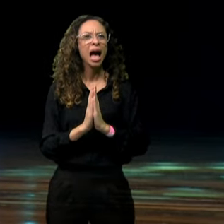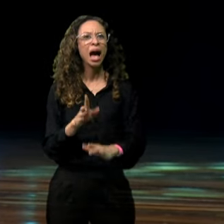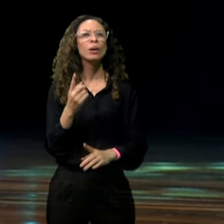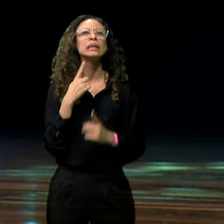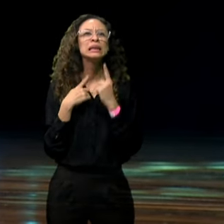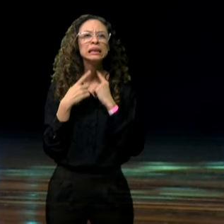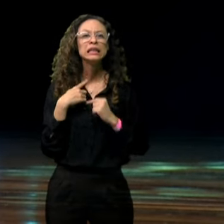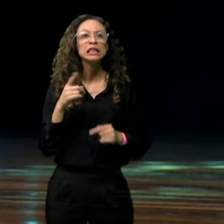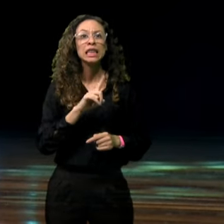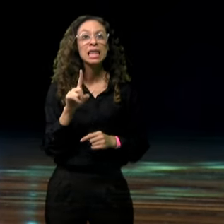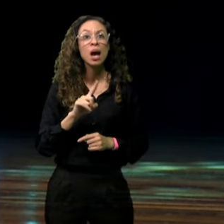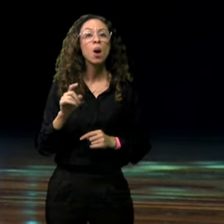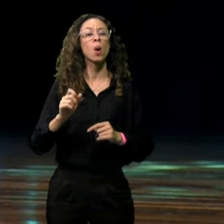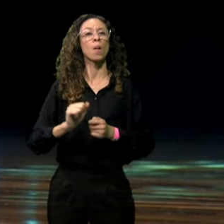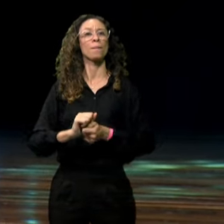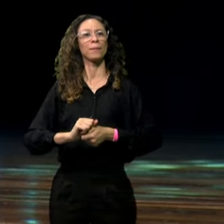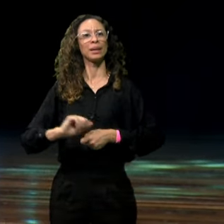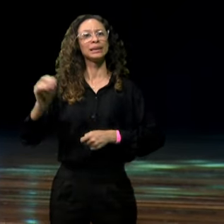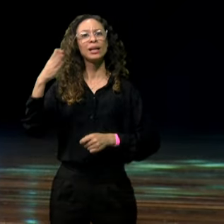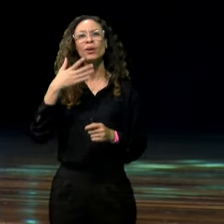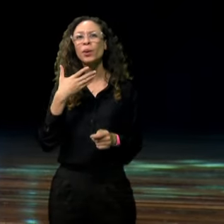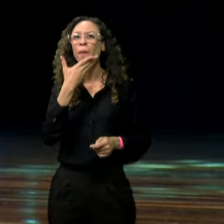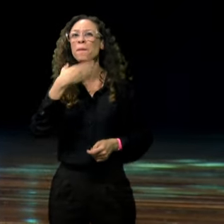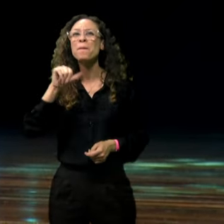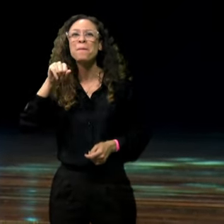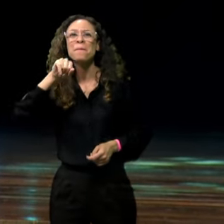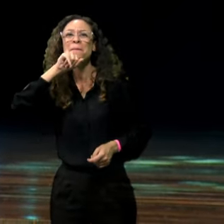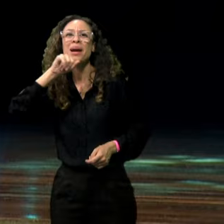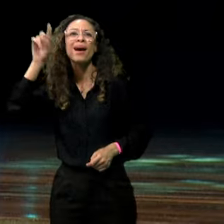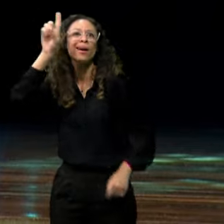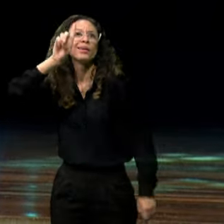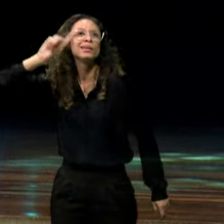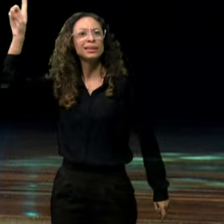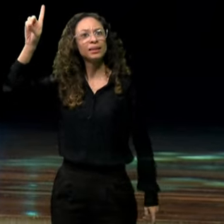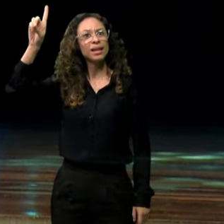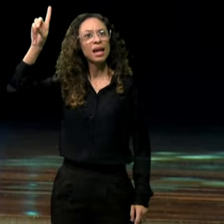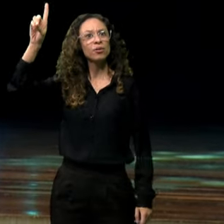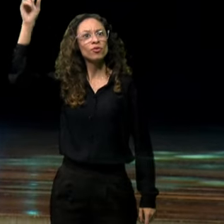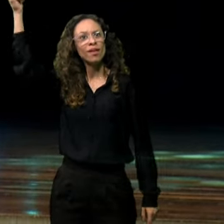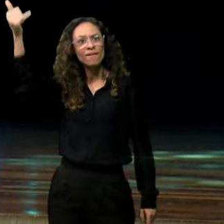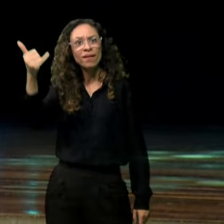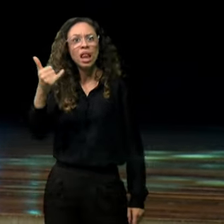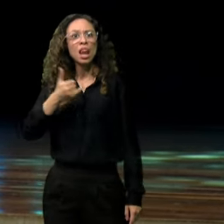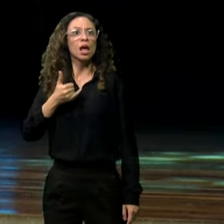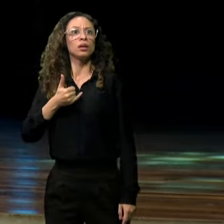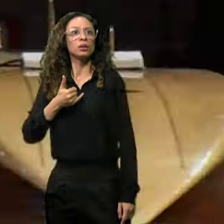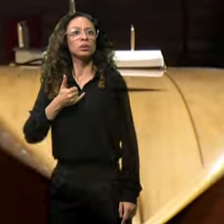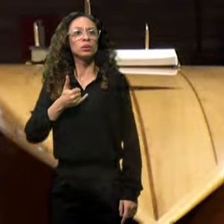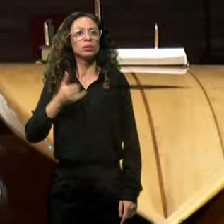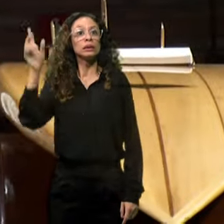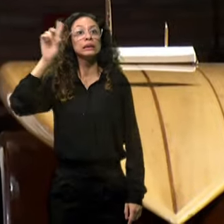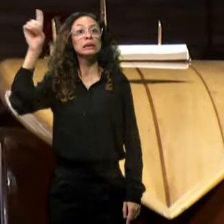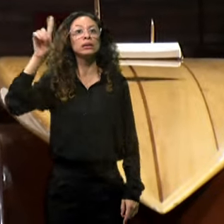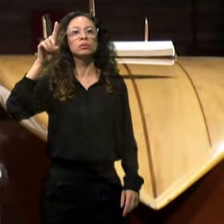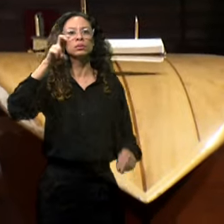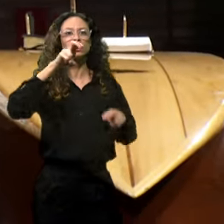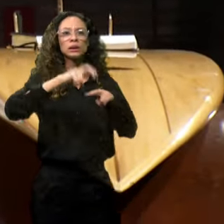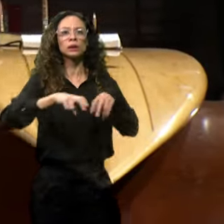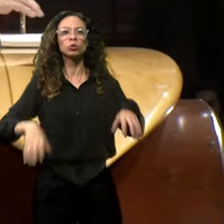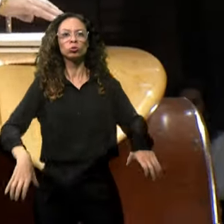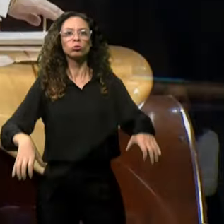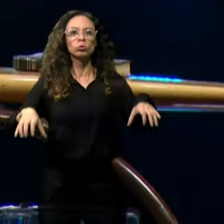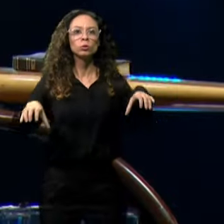ouvir do meu pai e o que ele está ouvindo do pai do eterno o eterno está ali sentado em